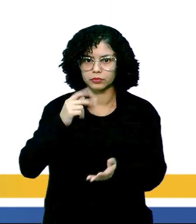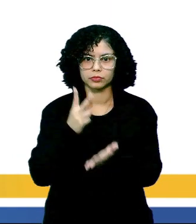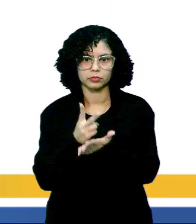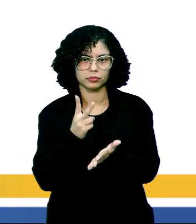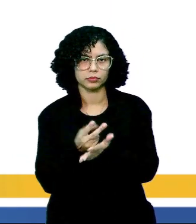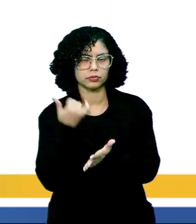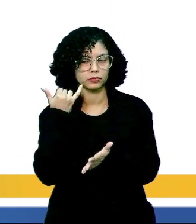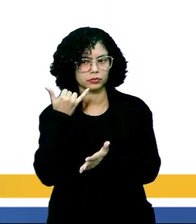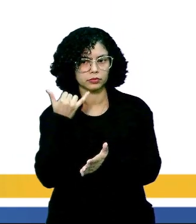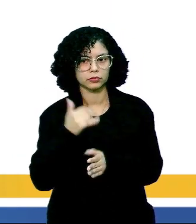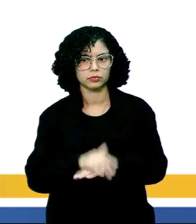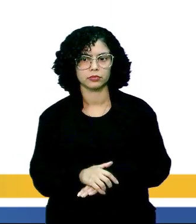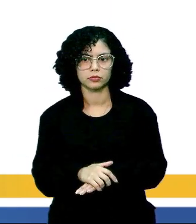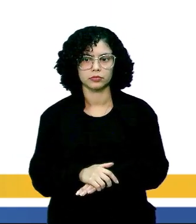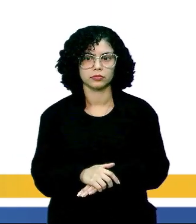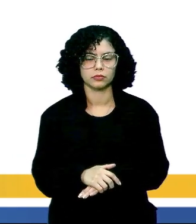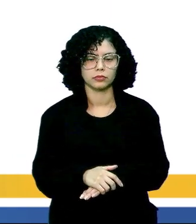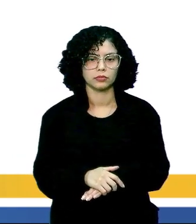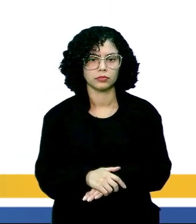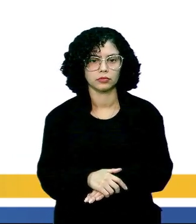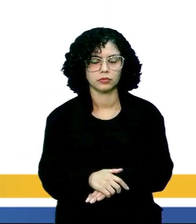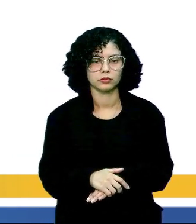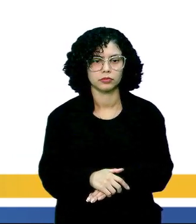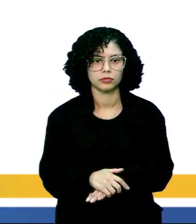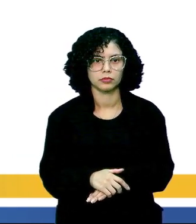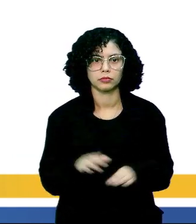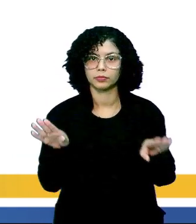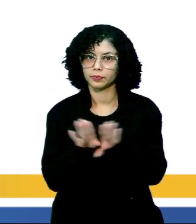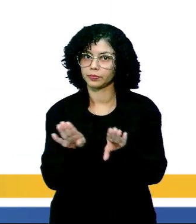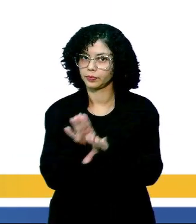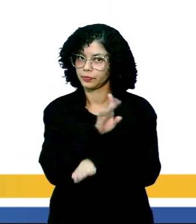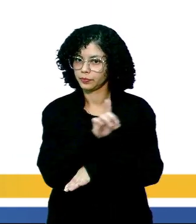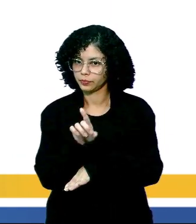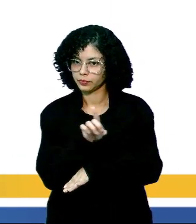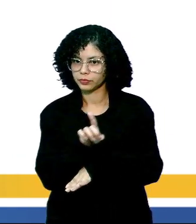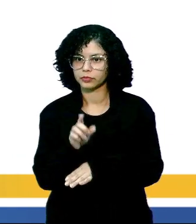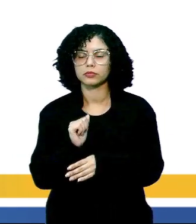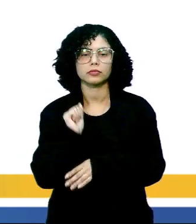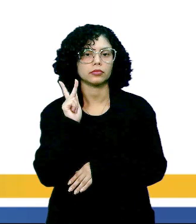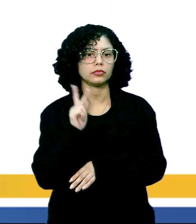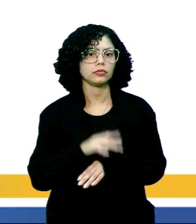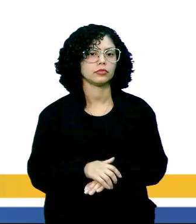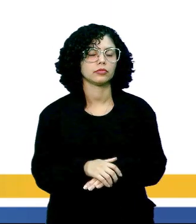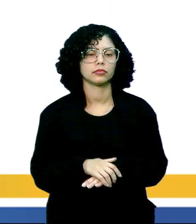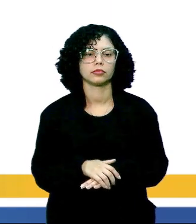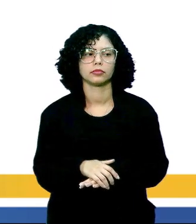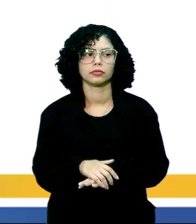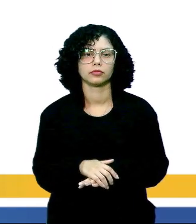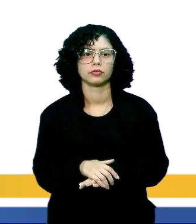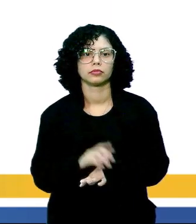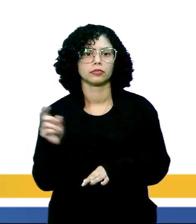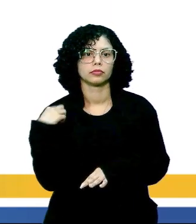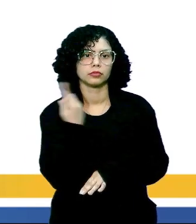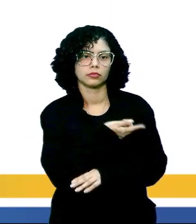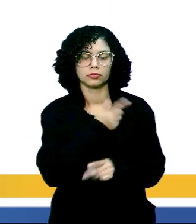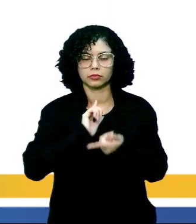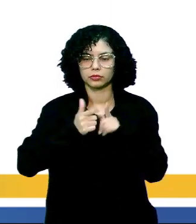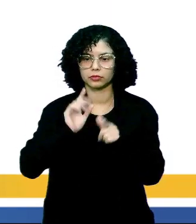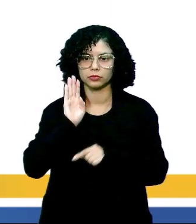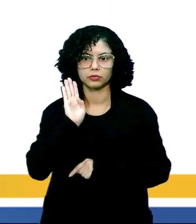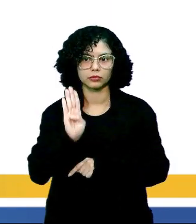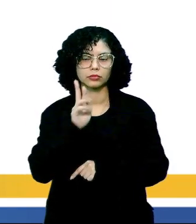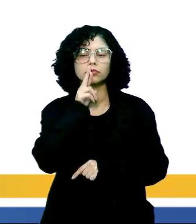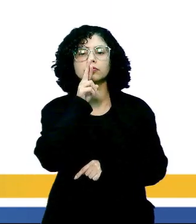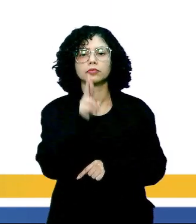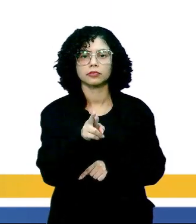tornar viciadas em telefone. Também não, ok? Então, a nossa letra B é